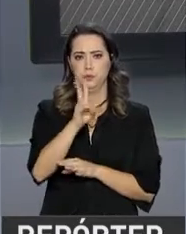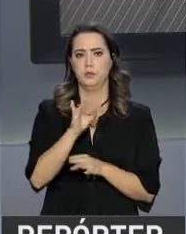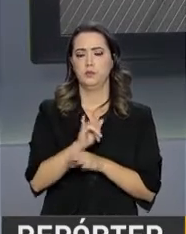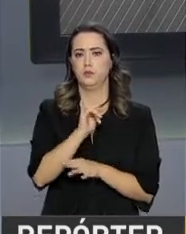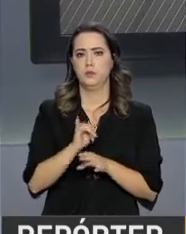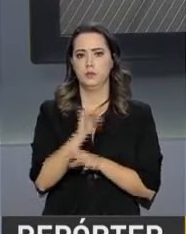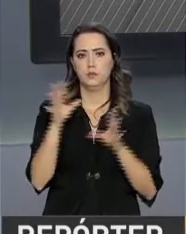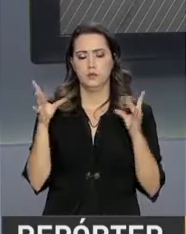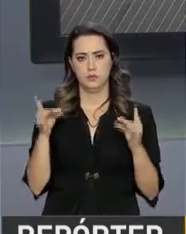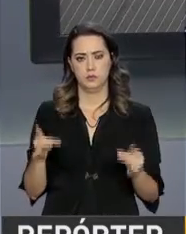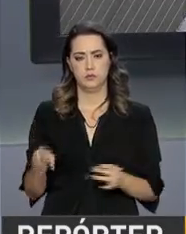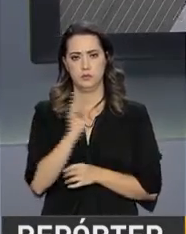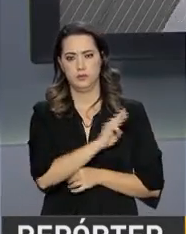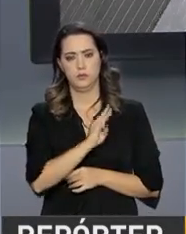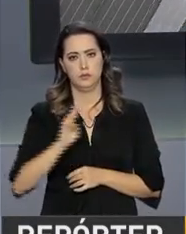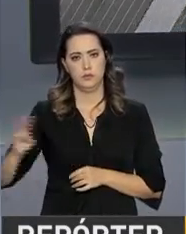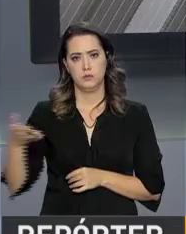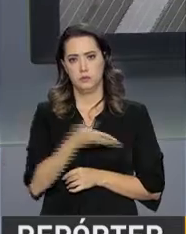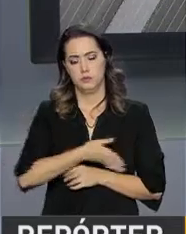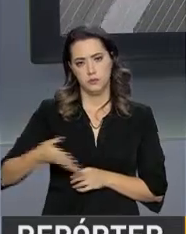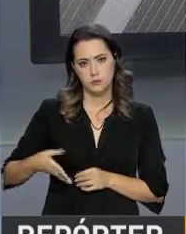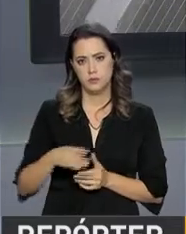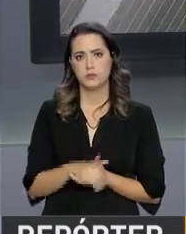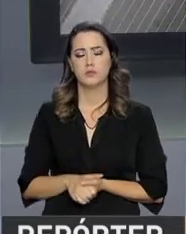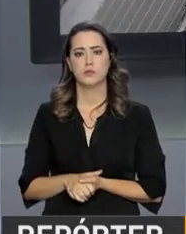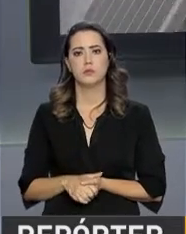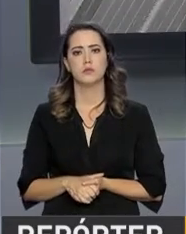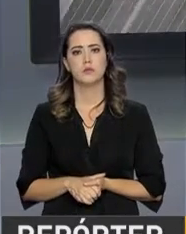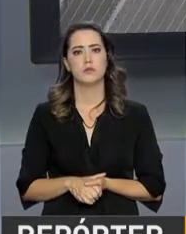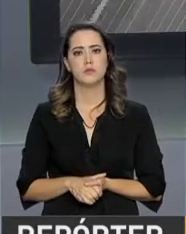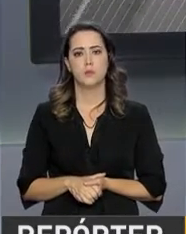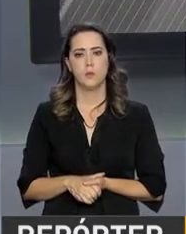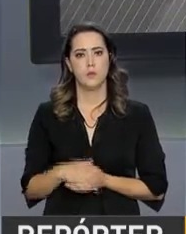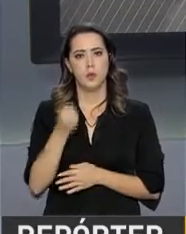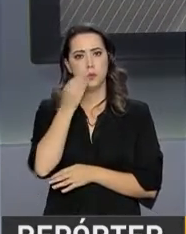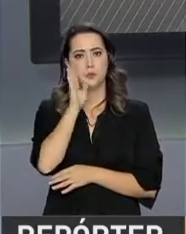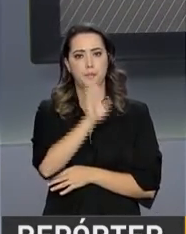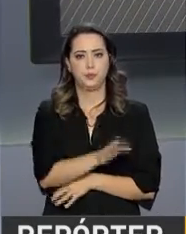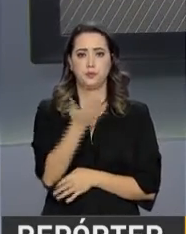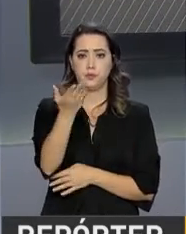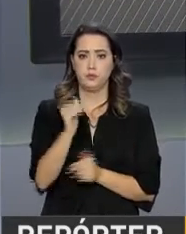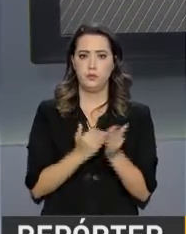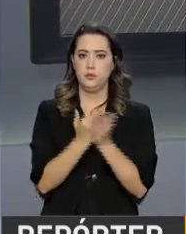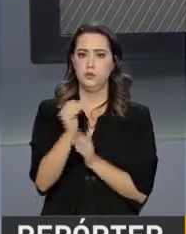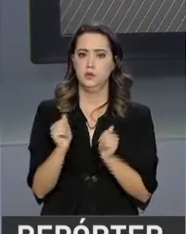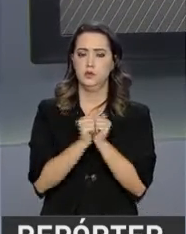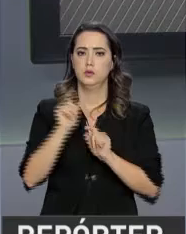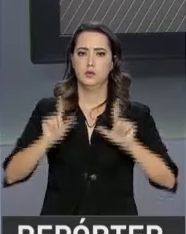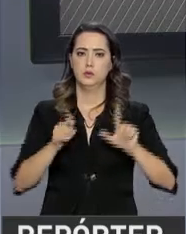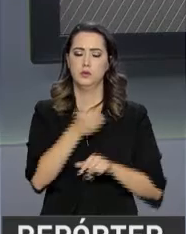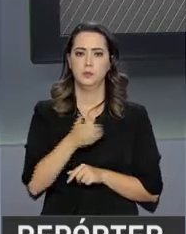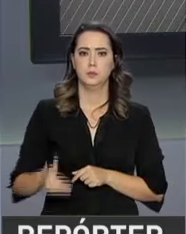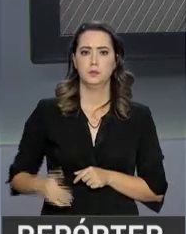as reportagens no youtube e toda a nossa programação também está na página da nbr na internet uma ótima tarde pra você continue com a gente